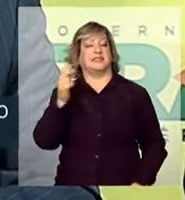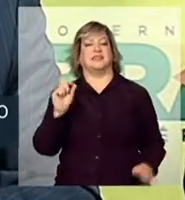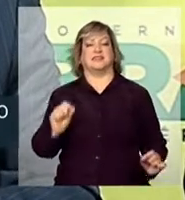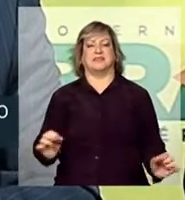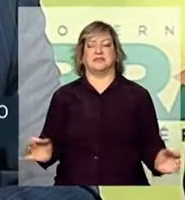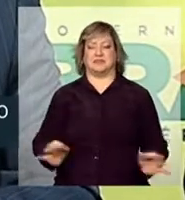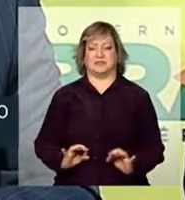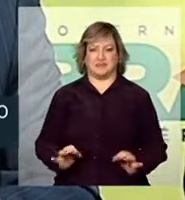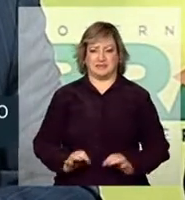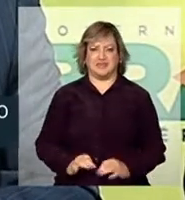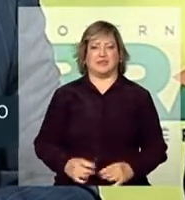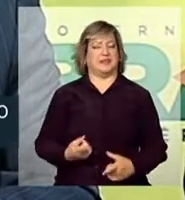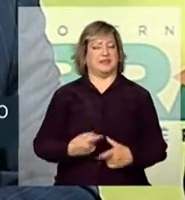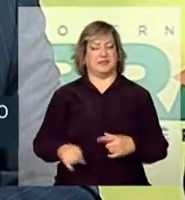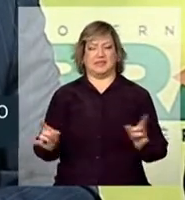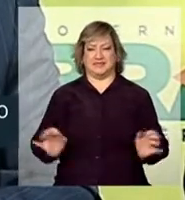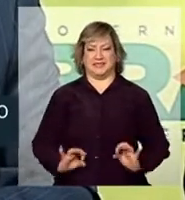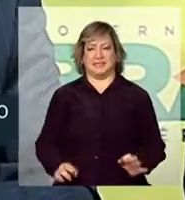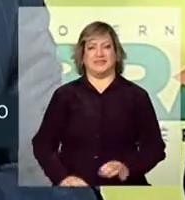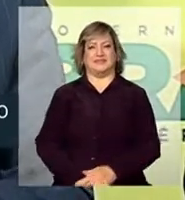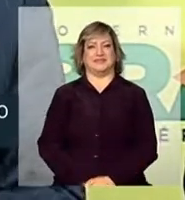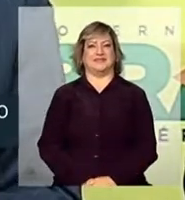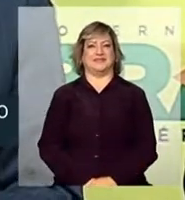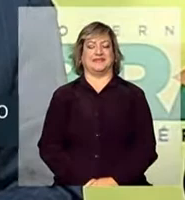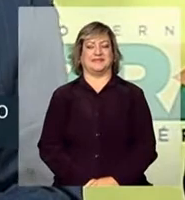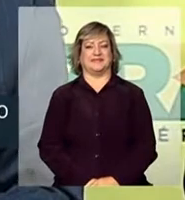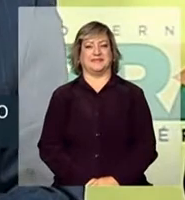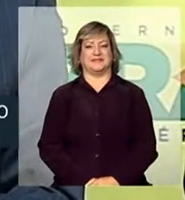tem fechamento não tem problema